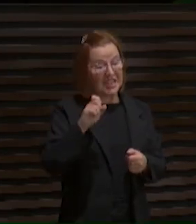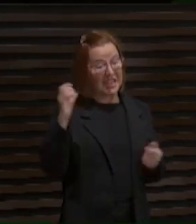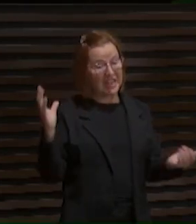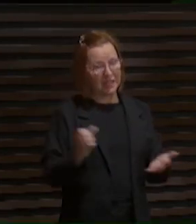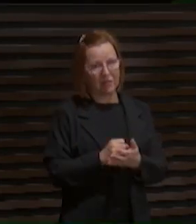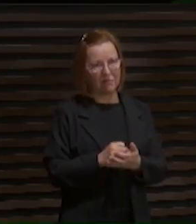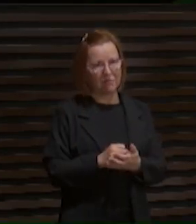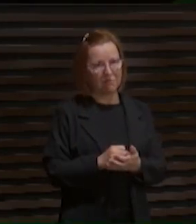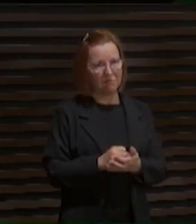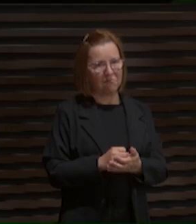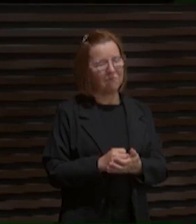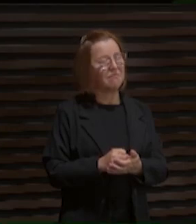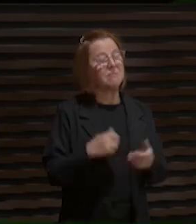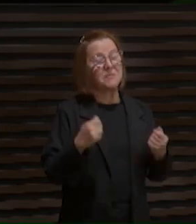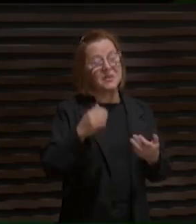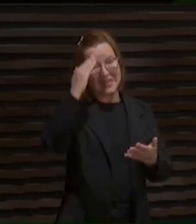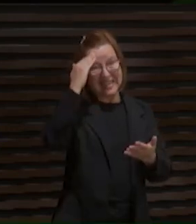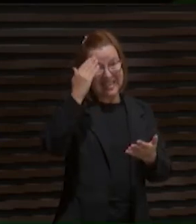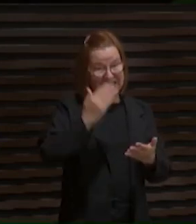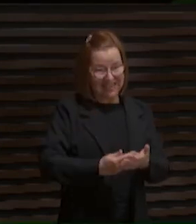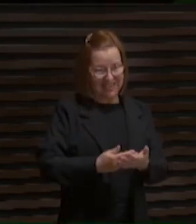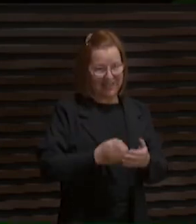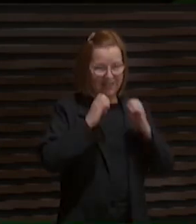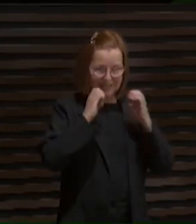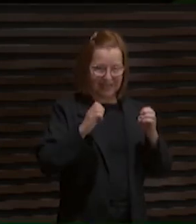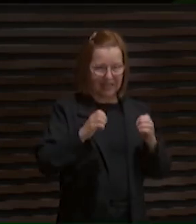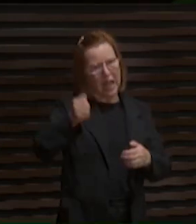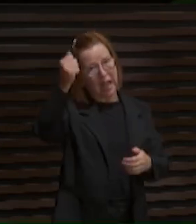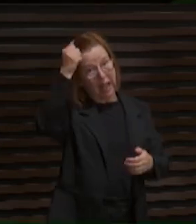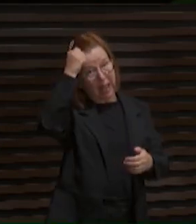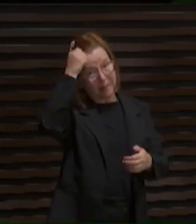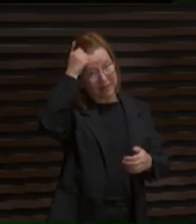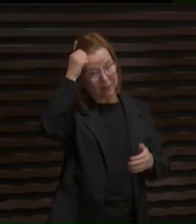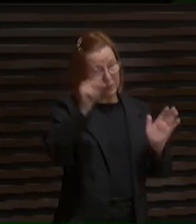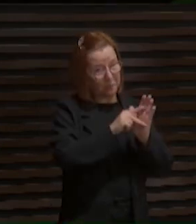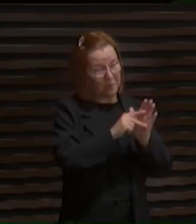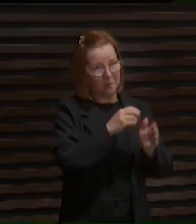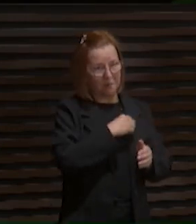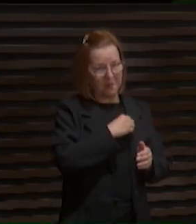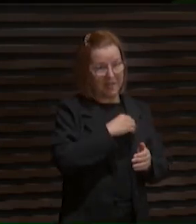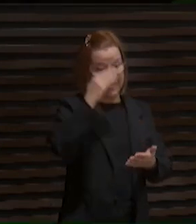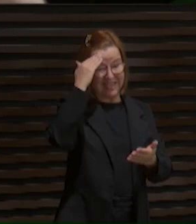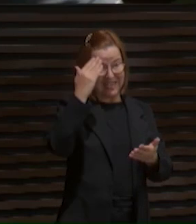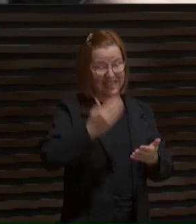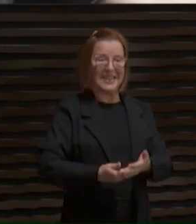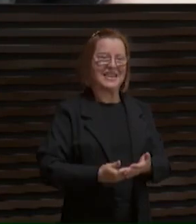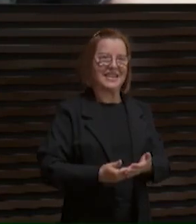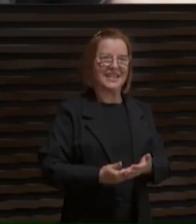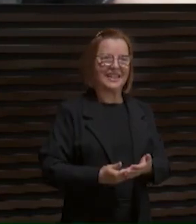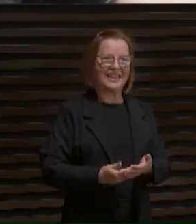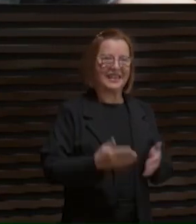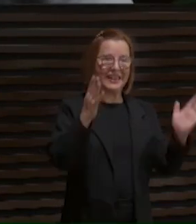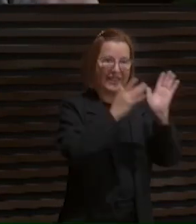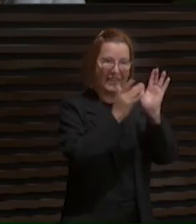Crê no Evangelho. Se arrepende dos seus pecados e crê que o que ele fez foi suficiente. Aí você sai